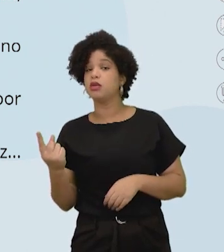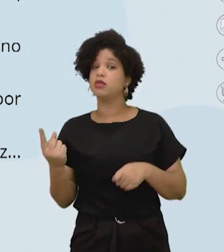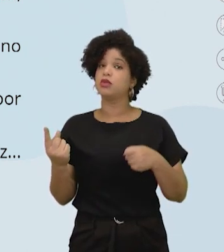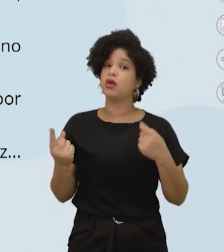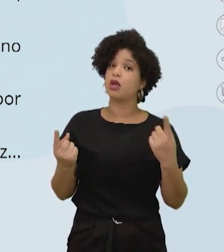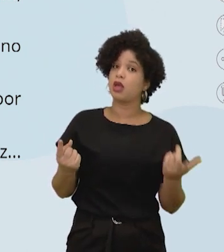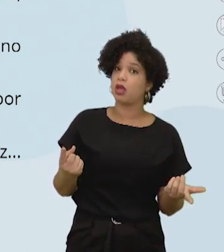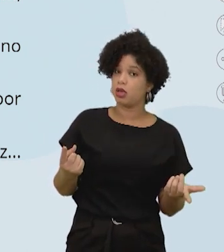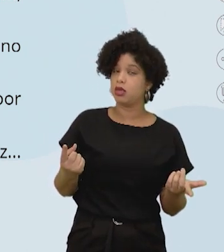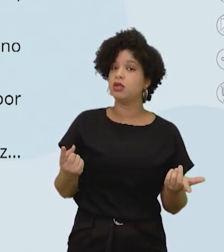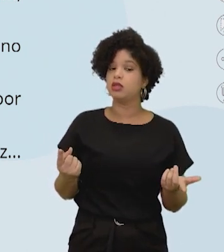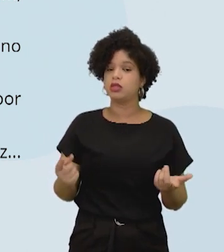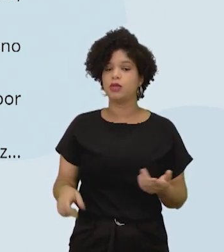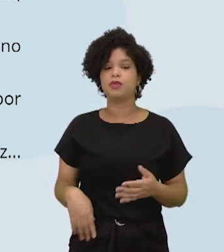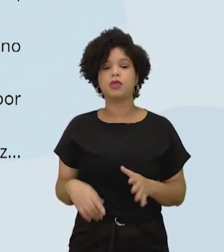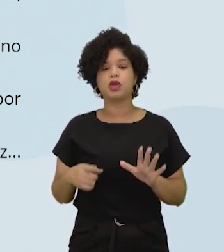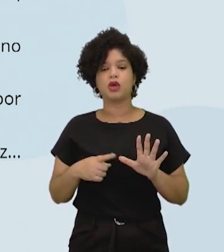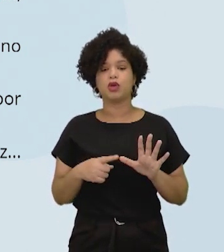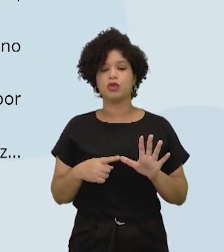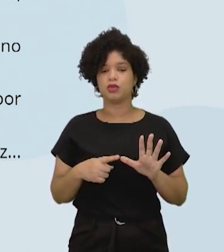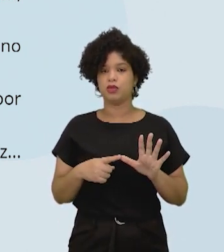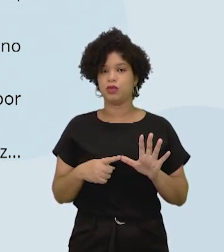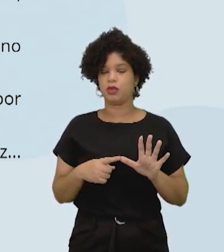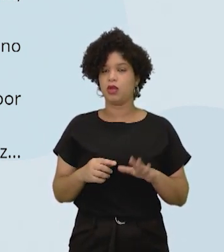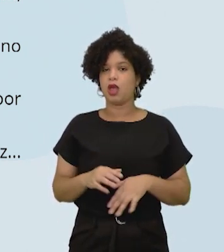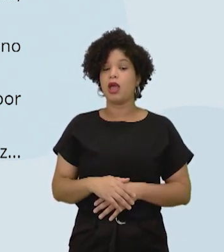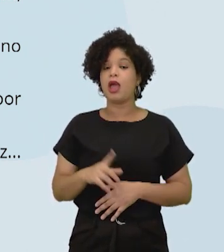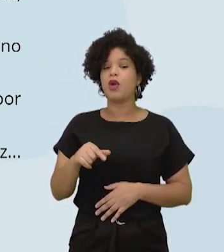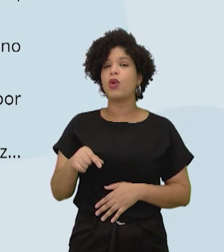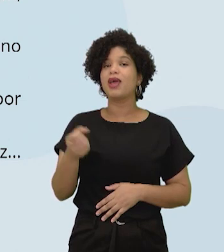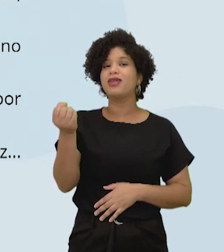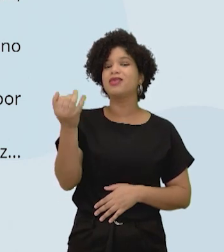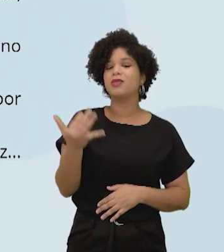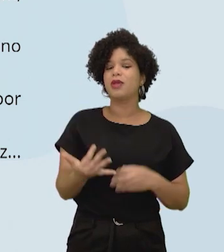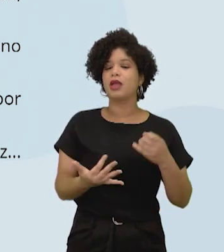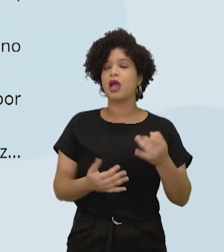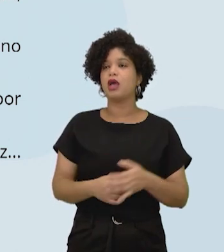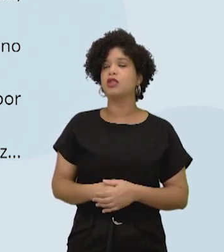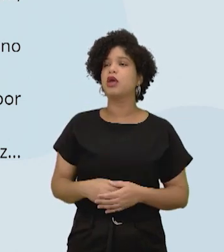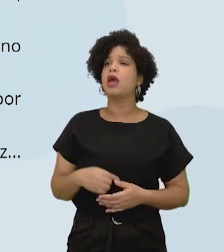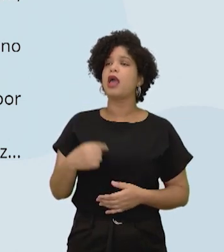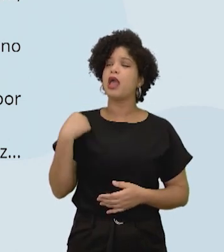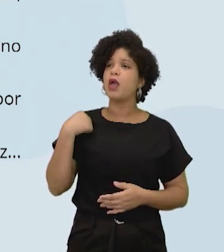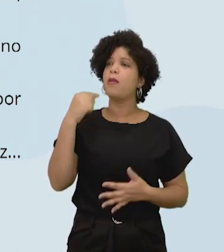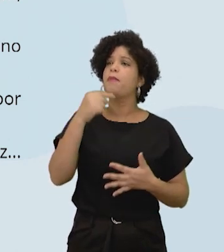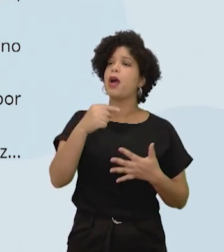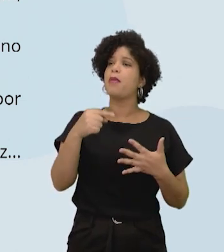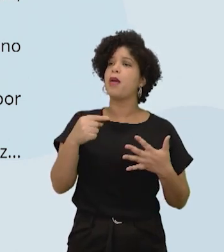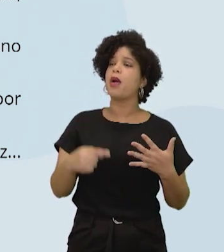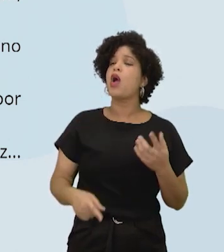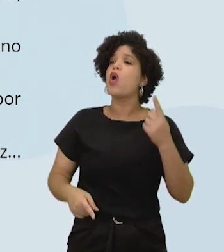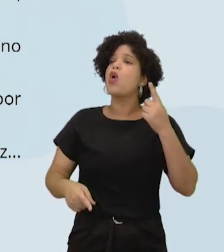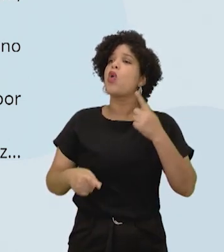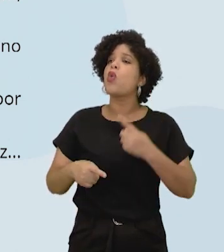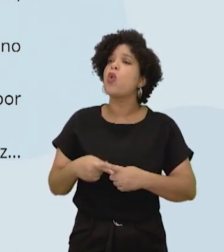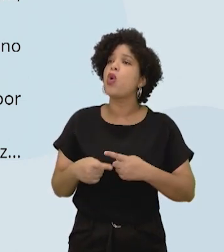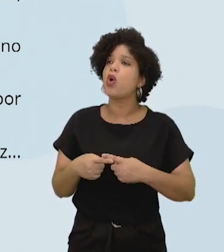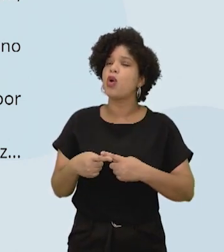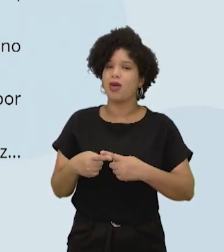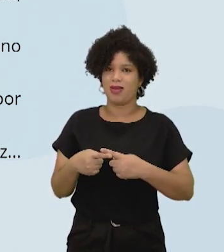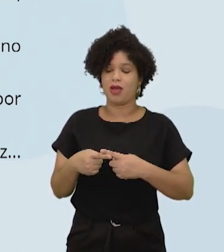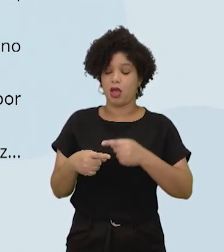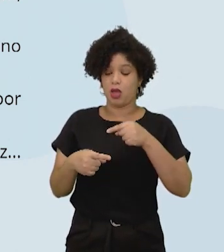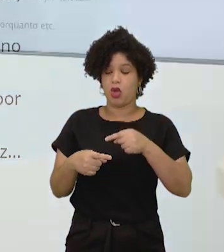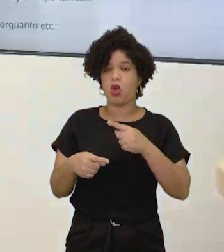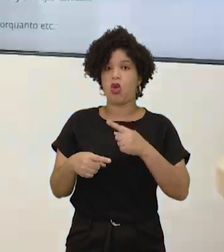explicativas, pois, porque junto, o que, porquanto, etc. Então, essas conjunções, percebam que